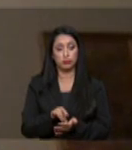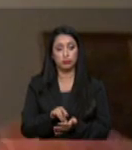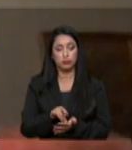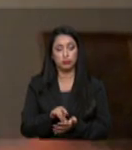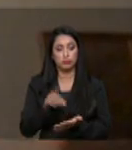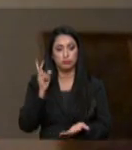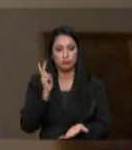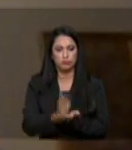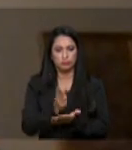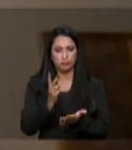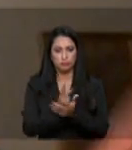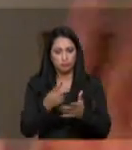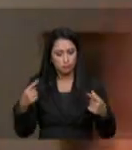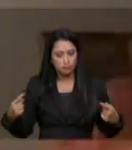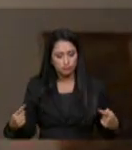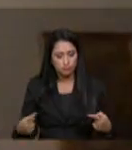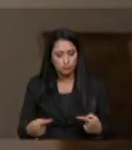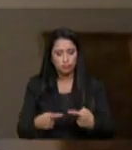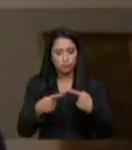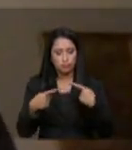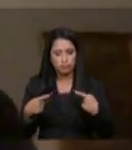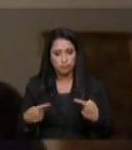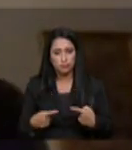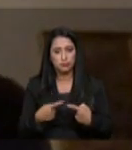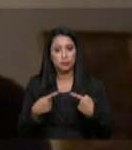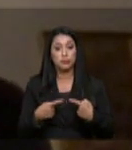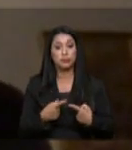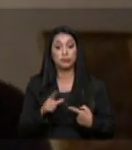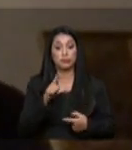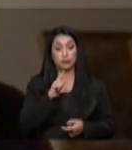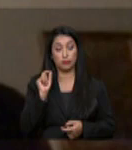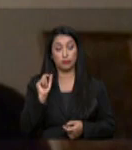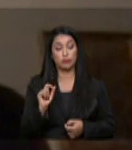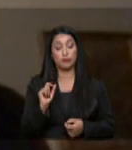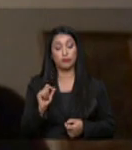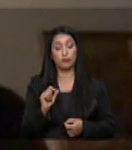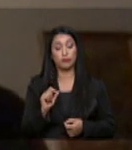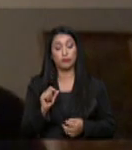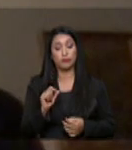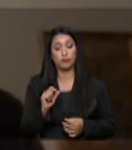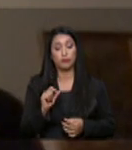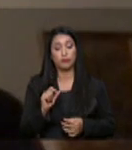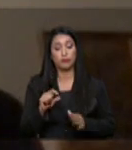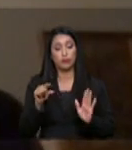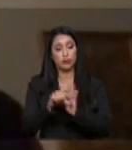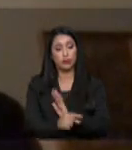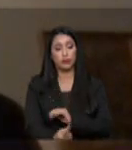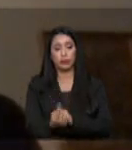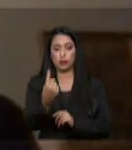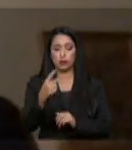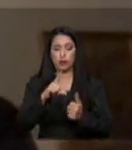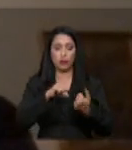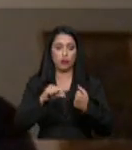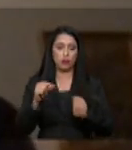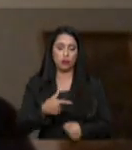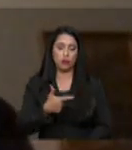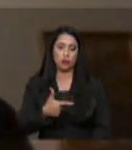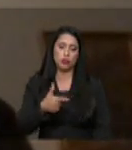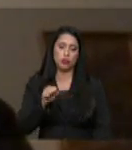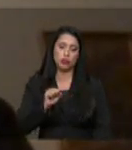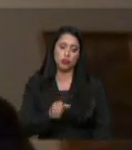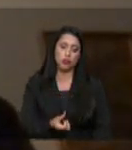nos mesmos moldes ao que foi estipulado no parágrafo único do artigo